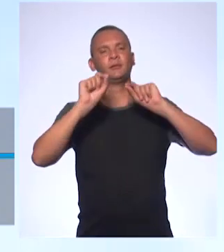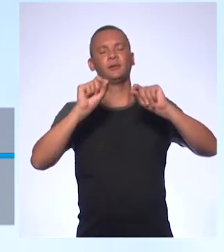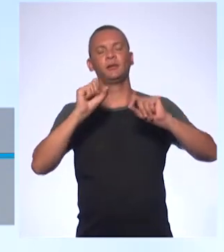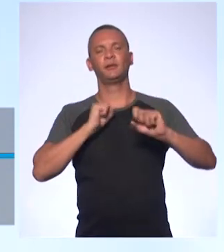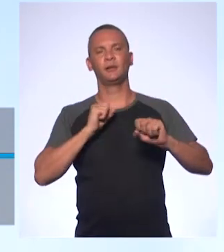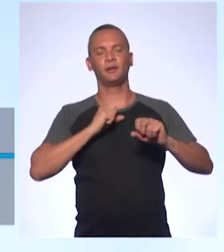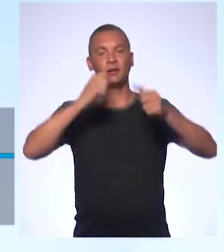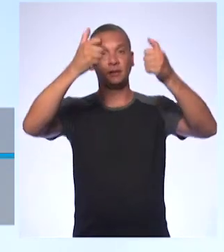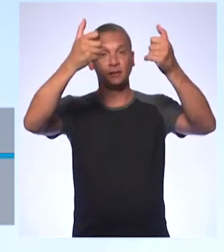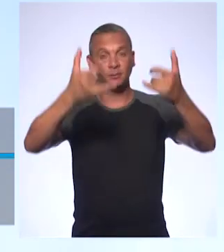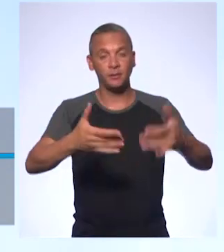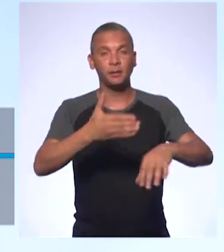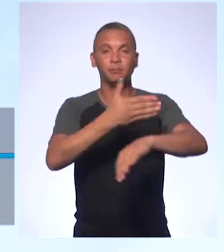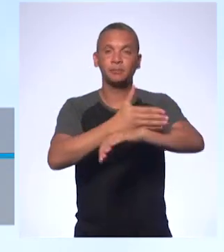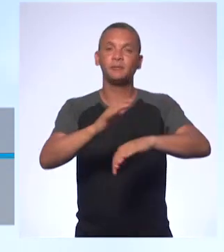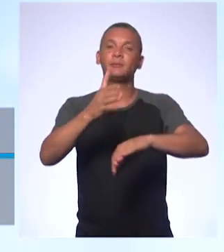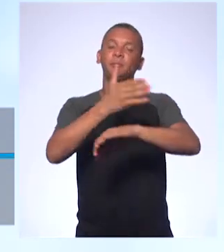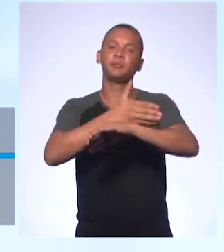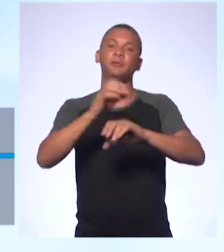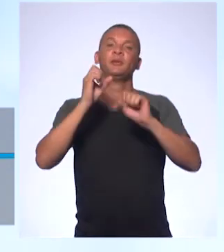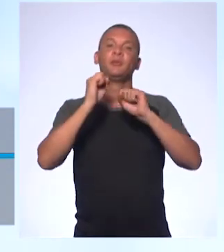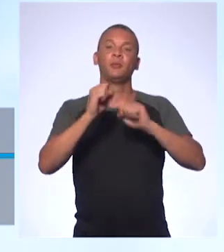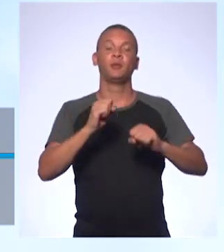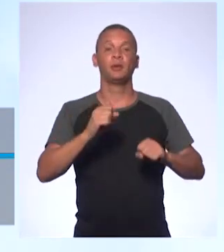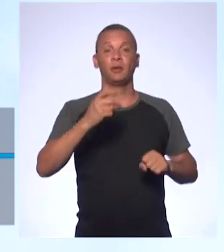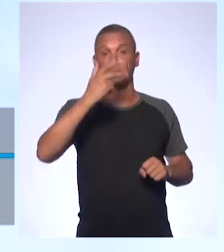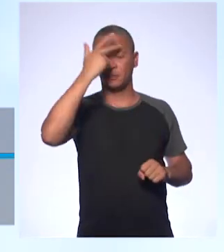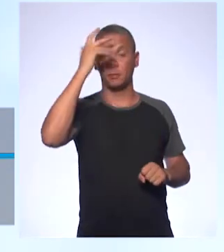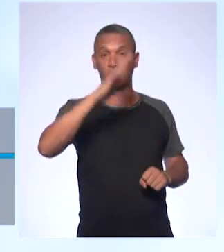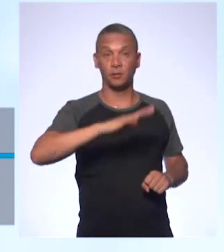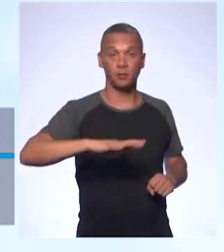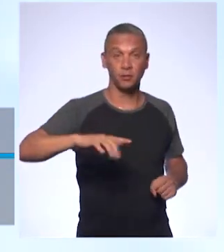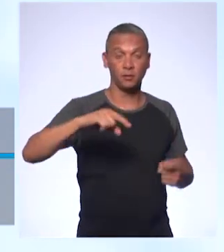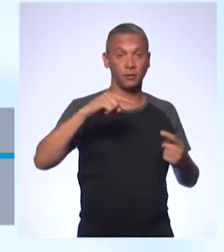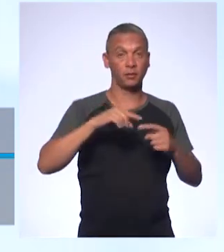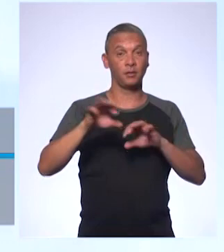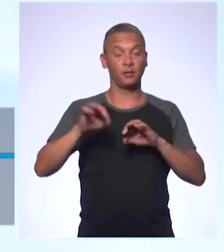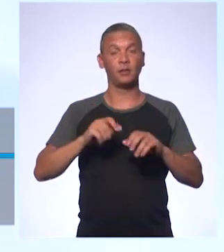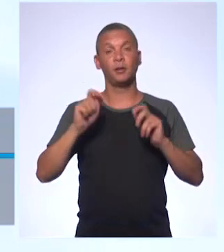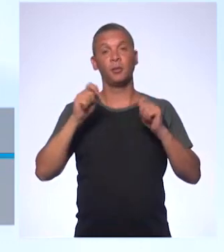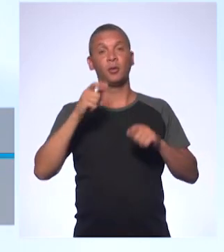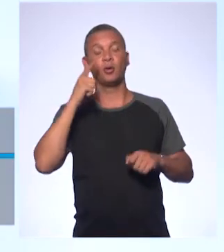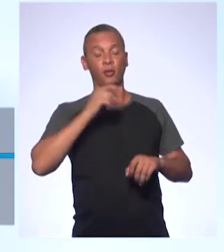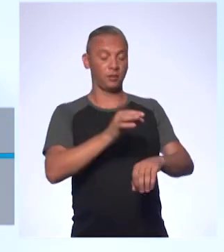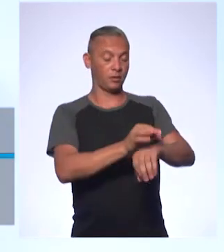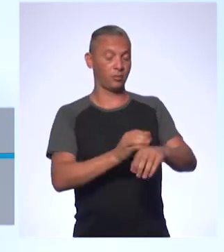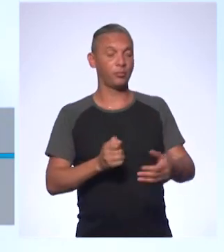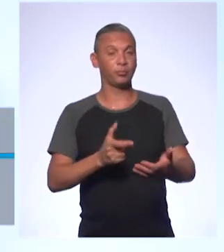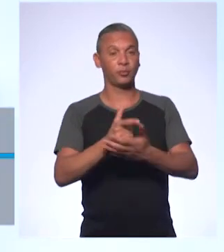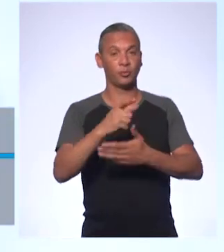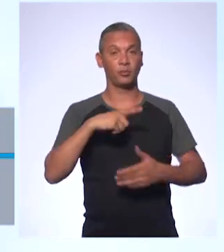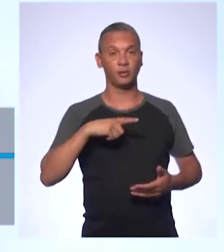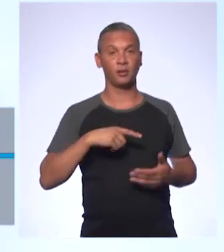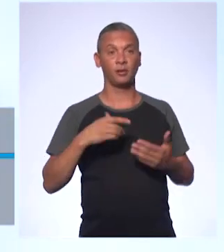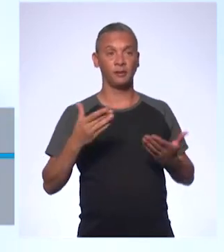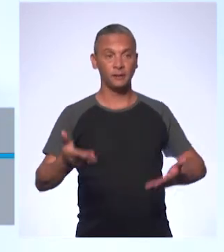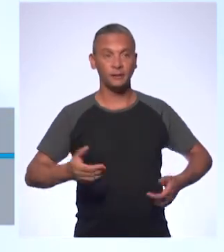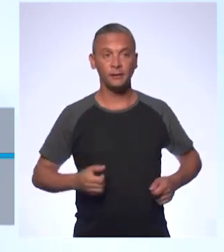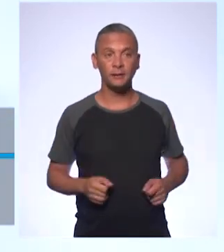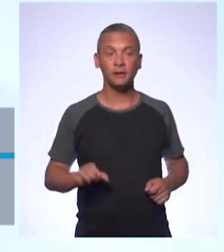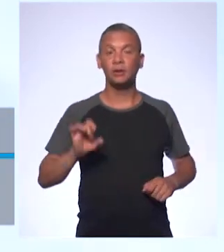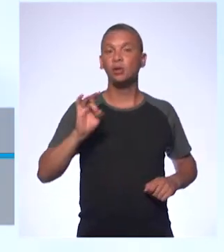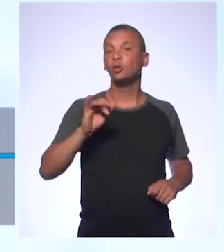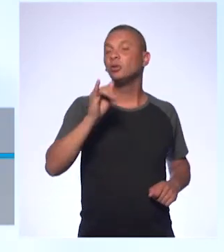uma série de práticas que o humano passa a ter depois que ele adquire o relógio, né? Não é